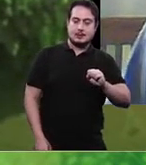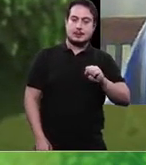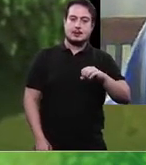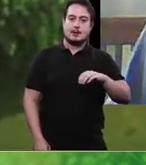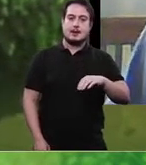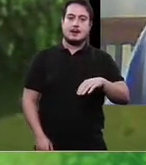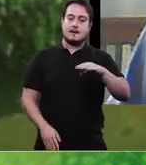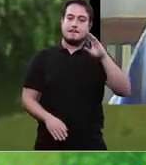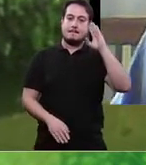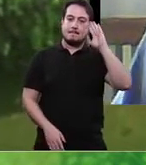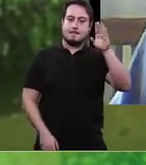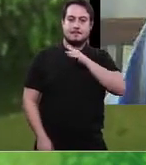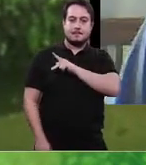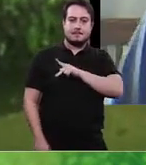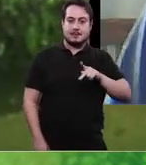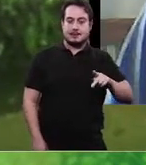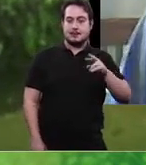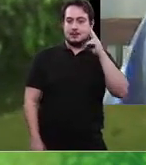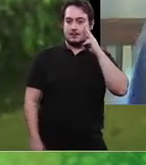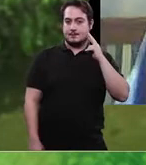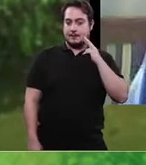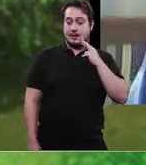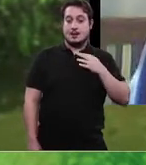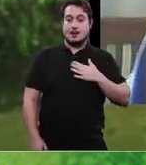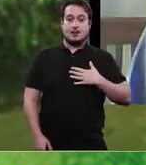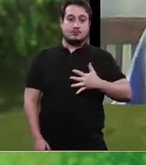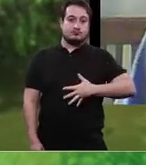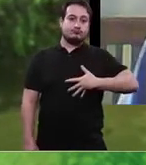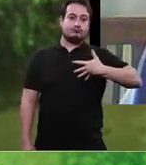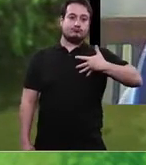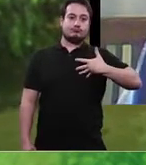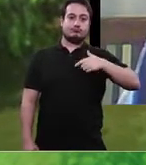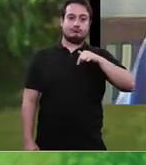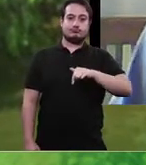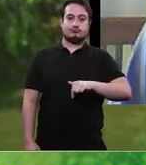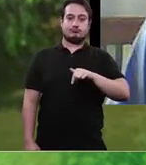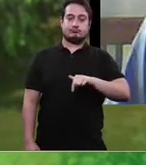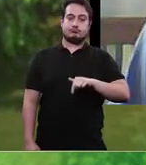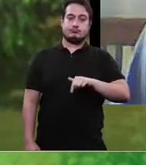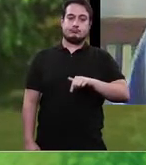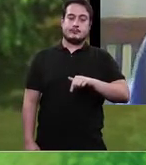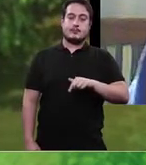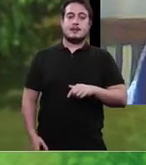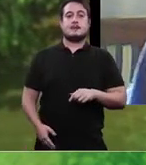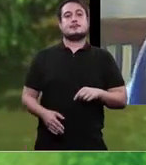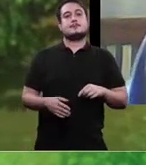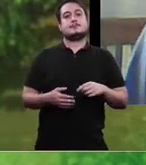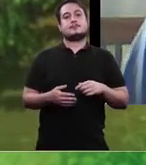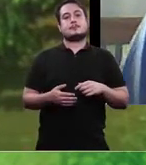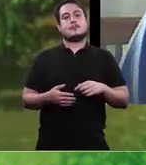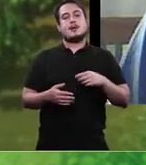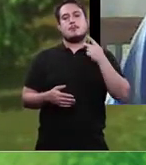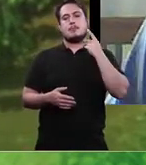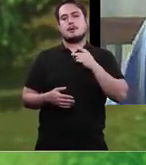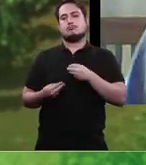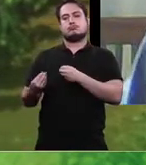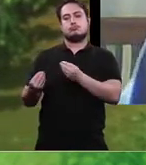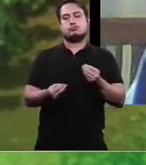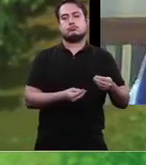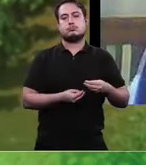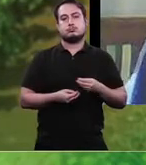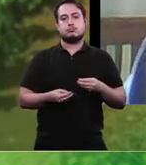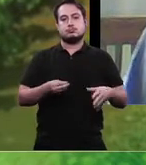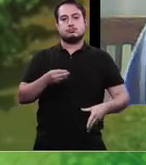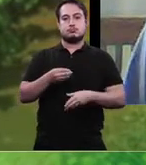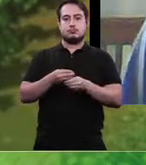da Agricultura e Pecuária do estado de Rondônia, é uma satisfação muito grande estarmos aqui para dar esta